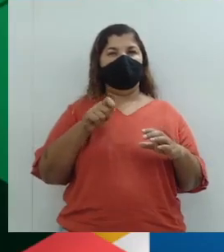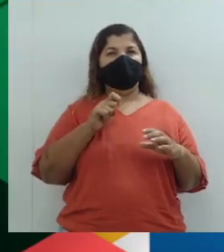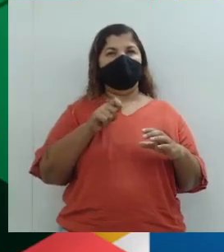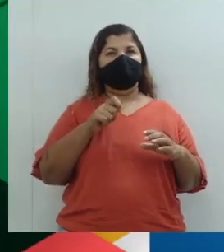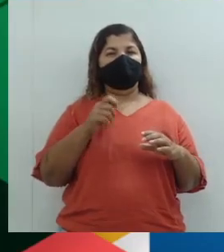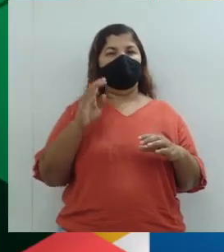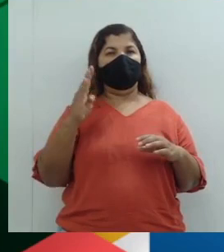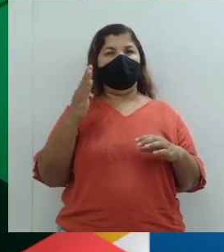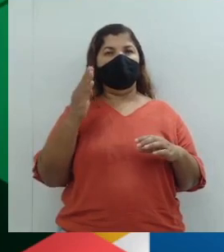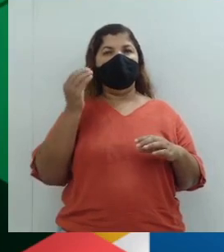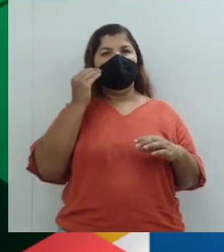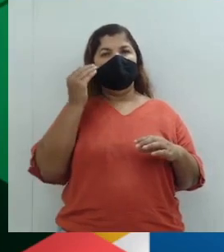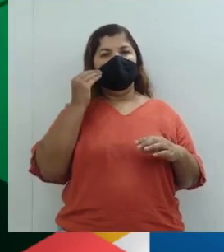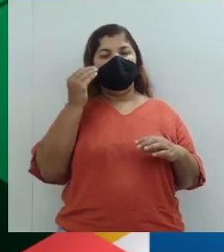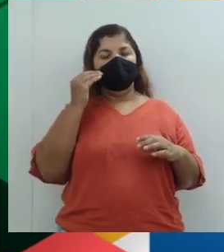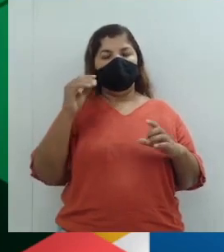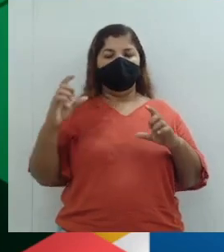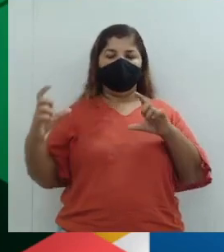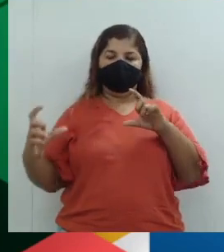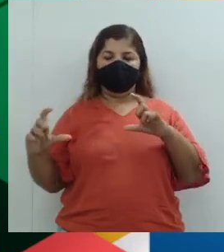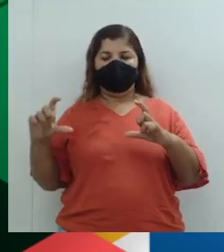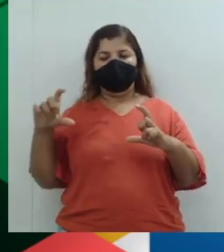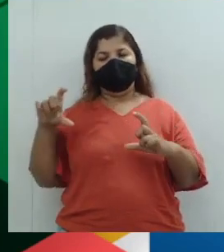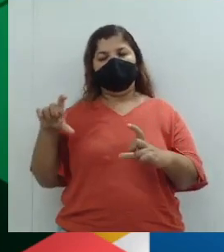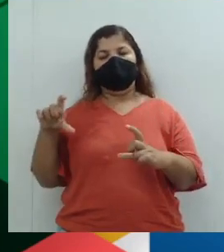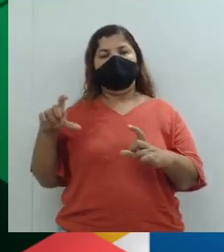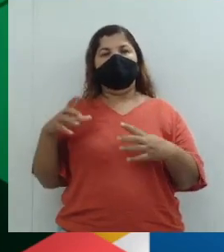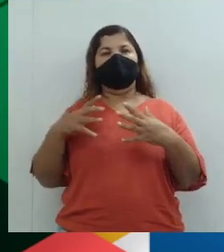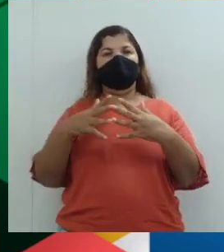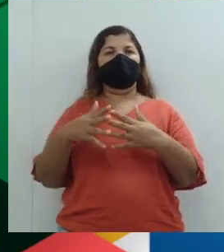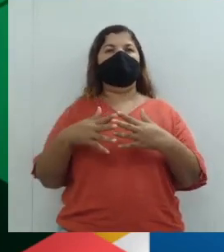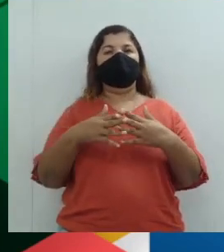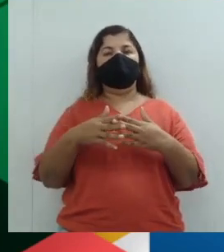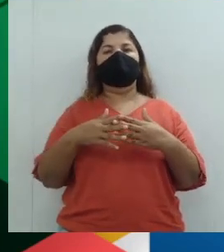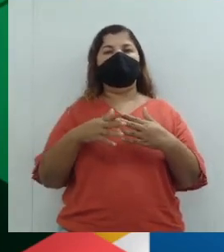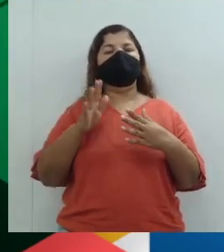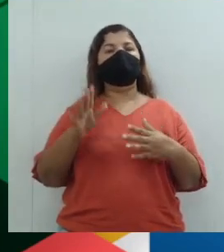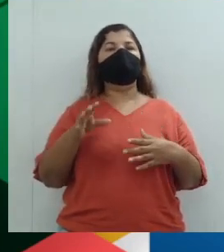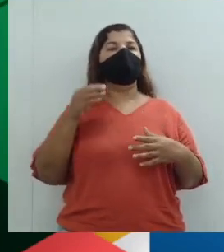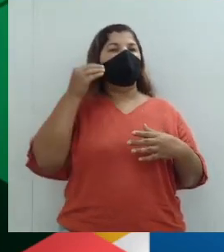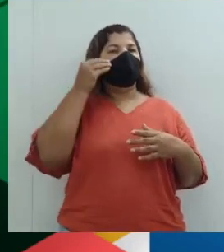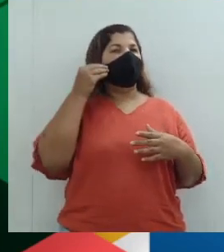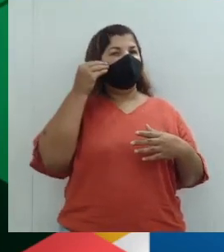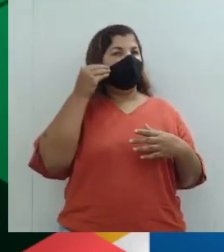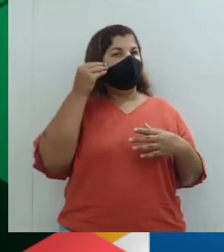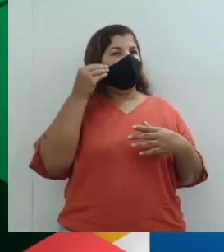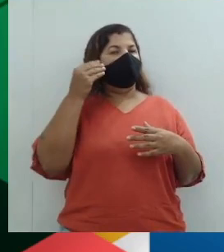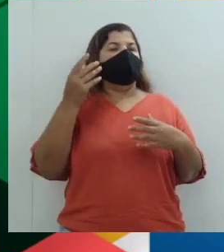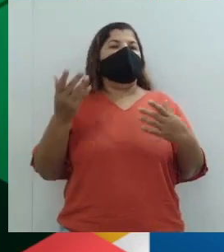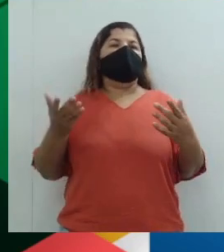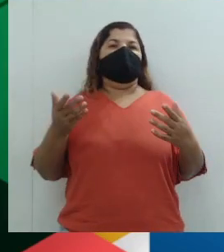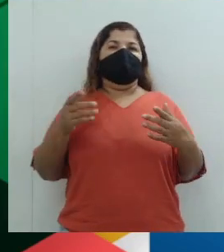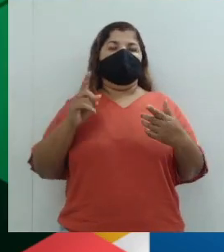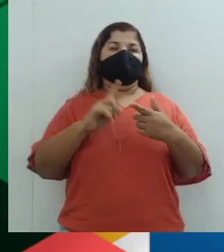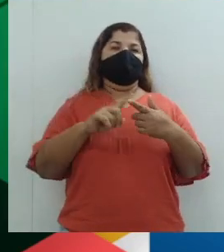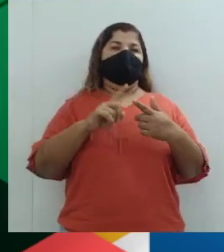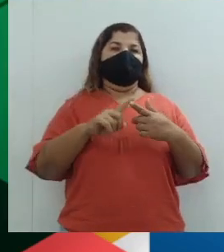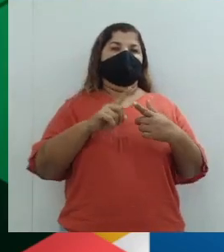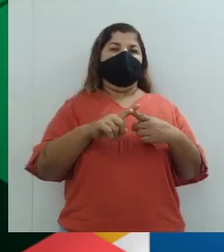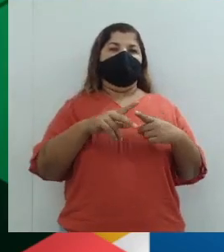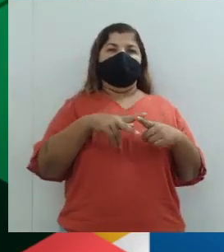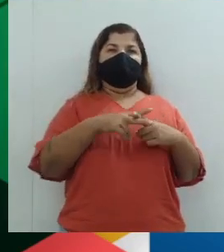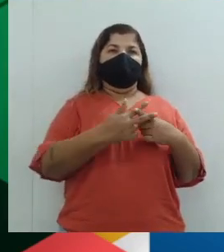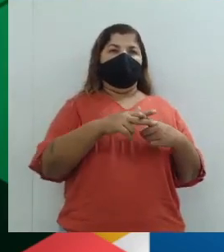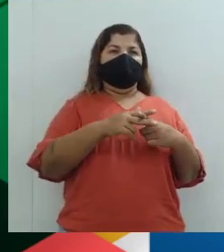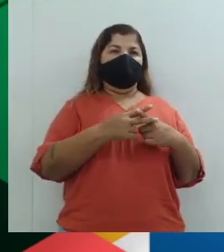testar a pressão dos pneus dos caminhões. Isso daí, aqueles motoristas mais experientes, né, também muitos mecânicos também, eles pegam